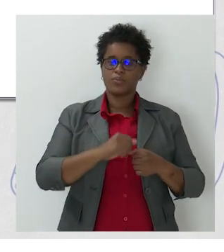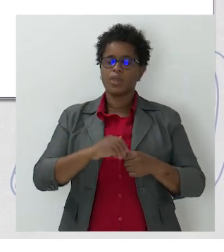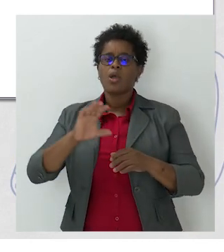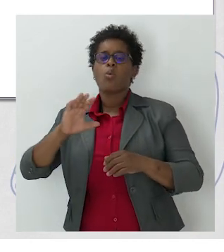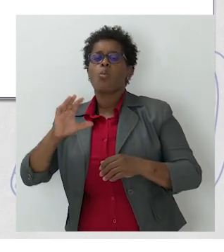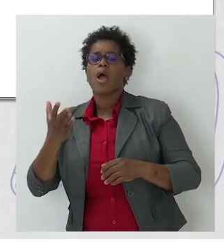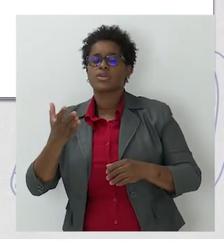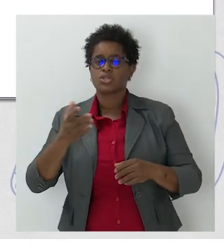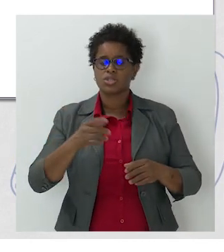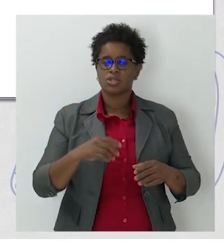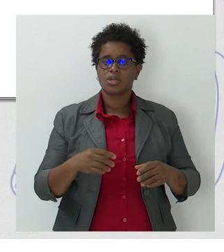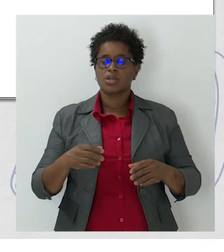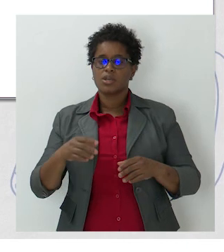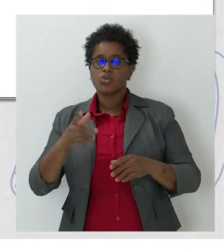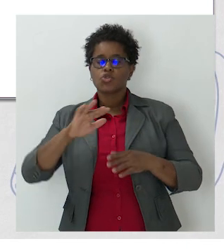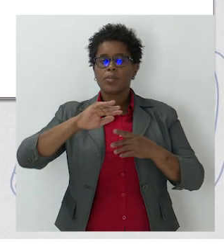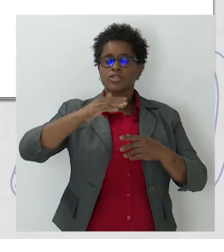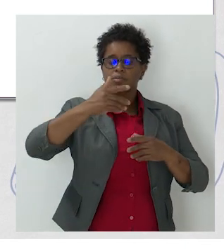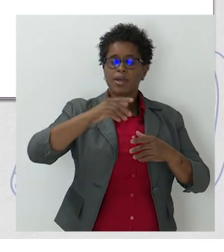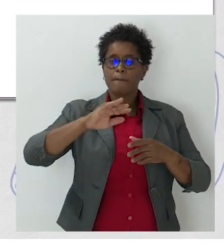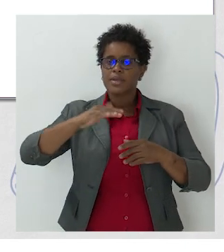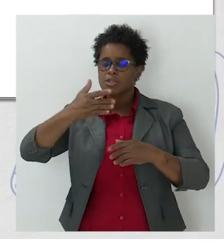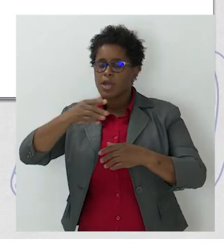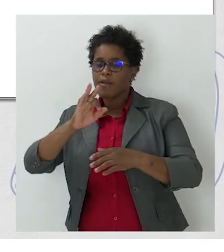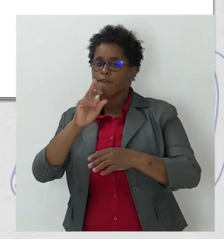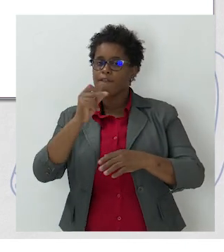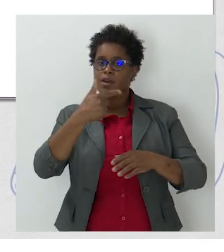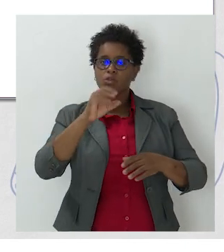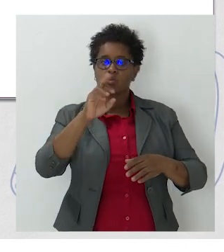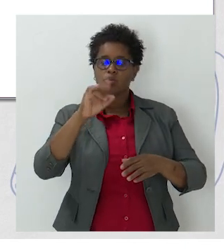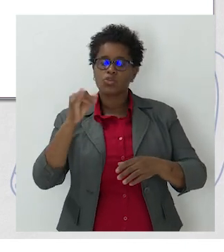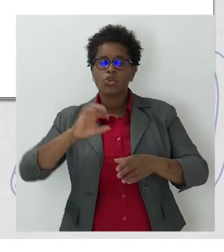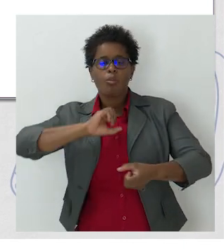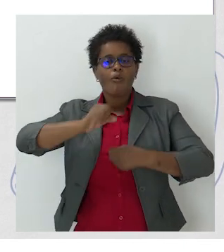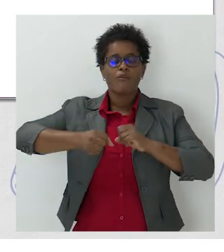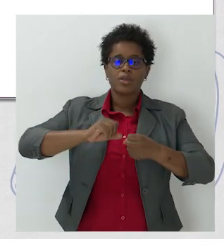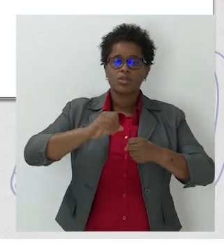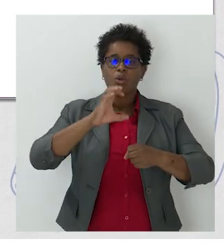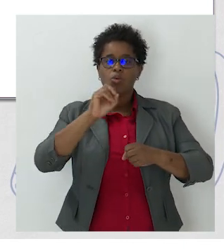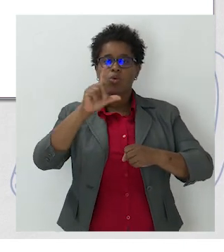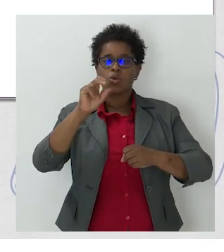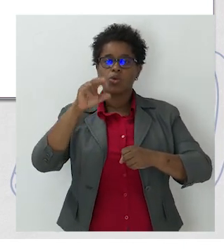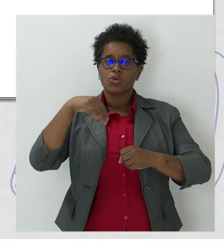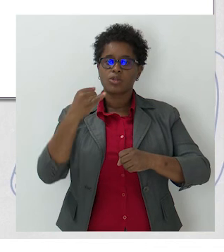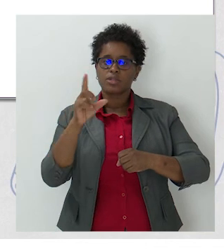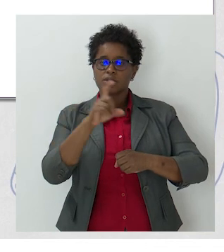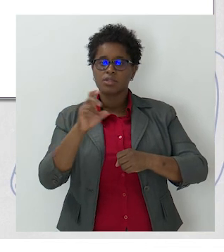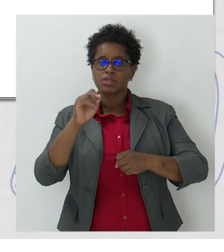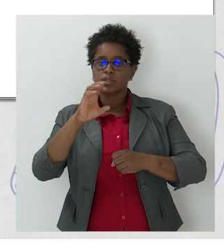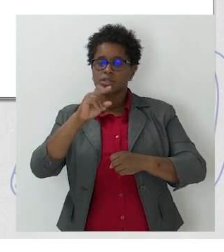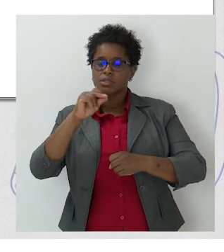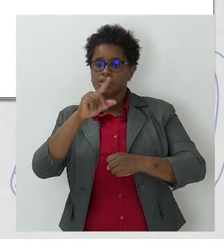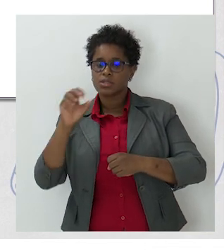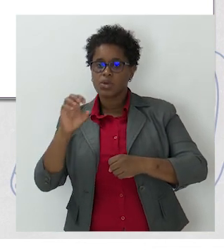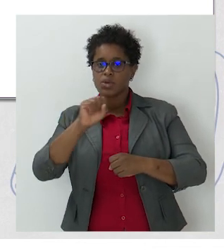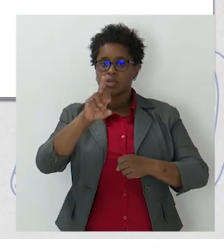Quais foram os principais fatores do movimento da colonização grego?